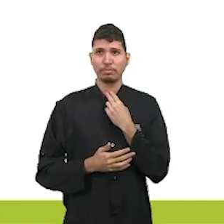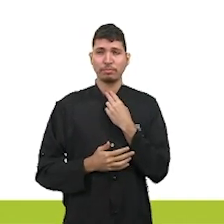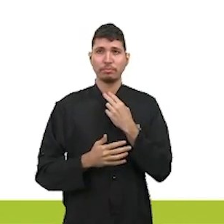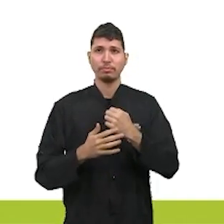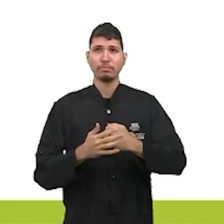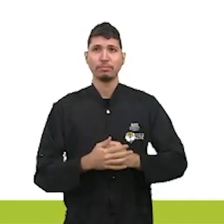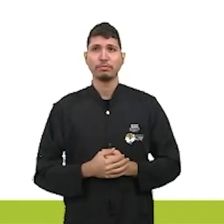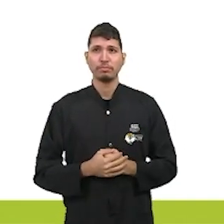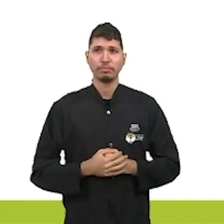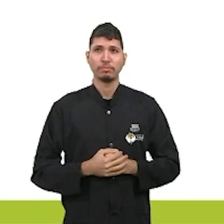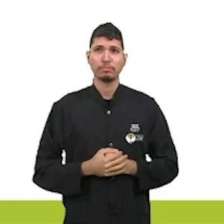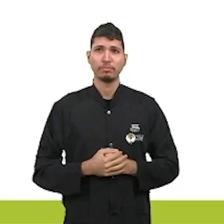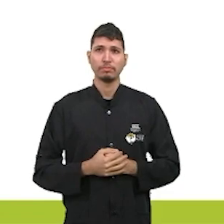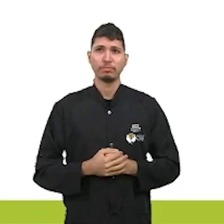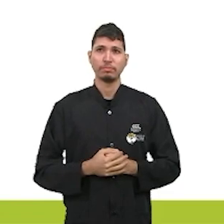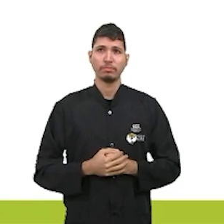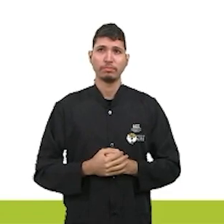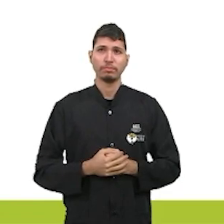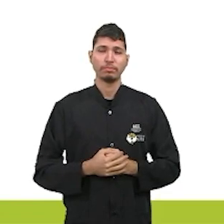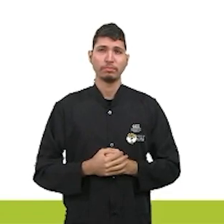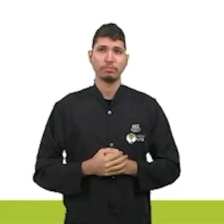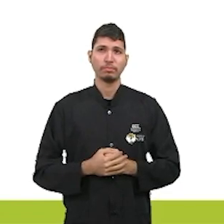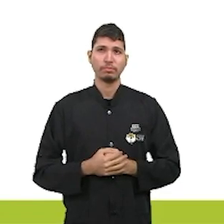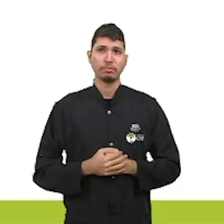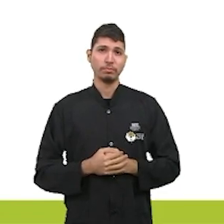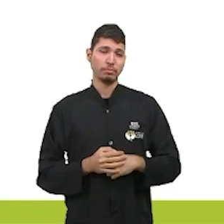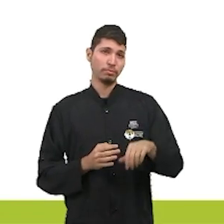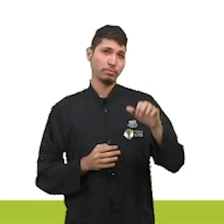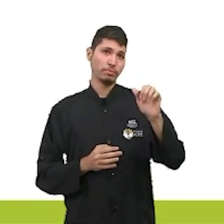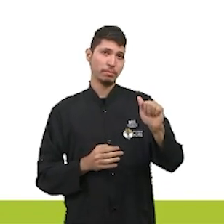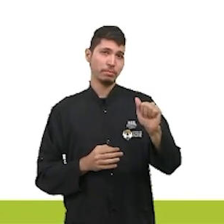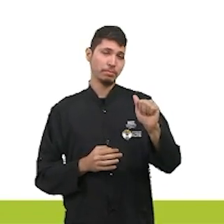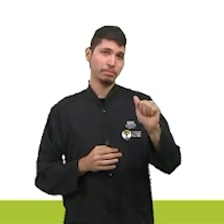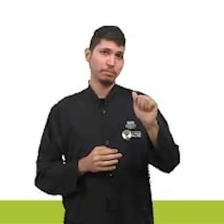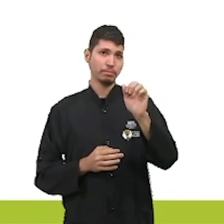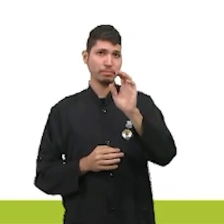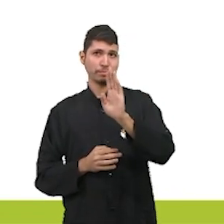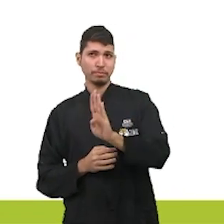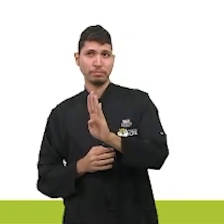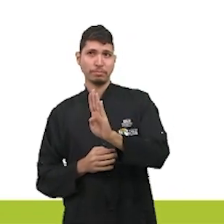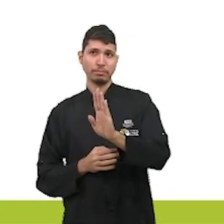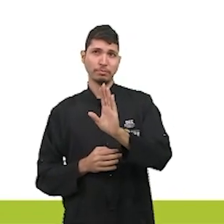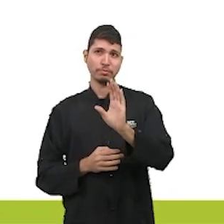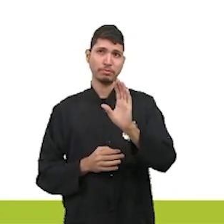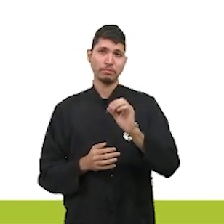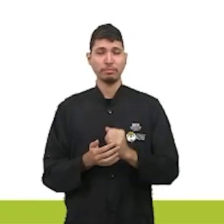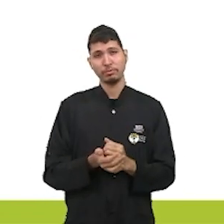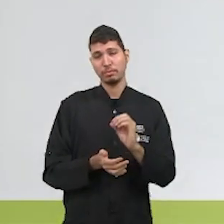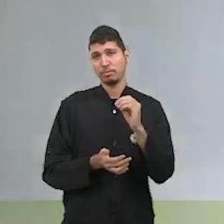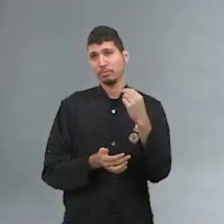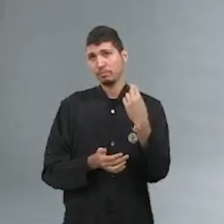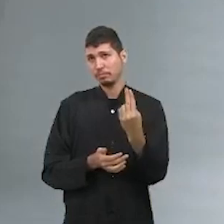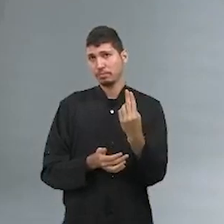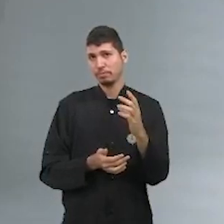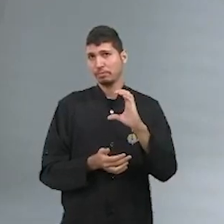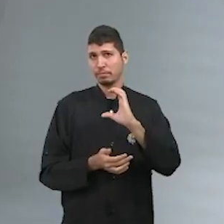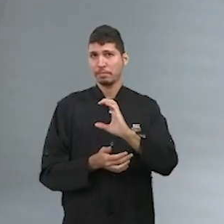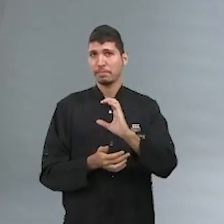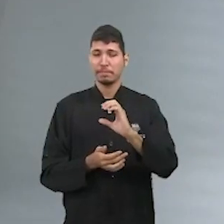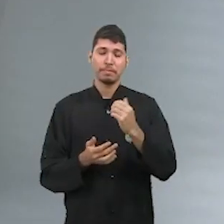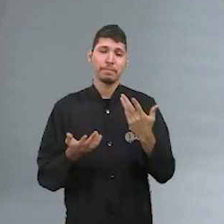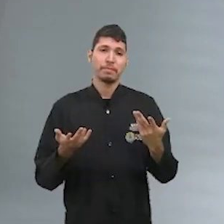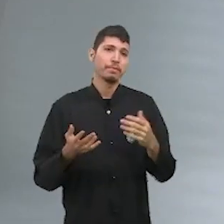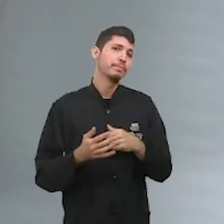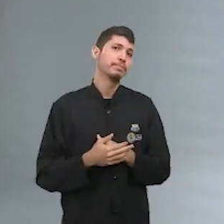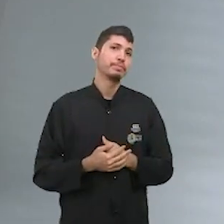não. Então, nós ficamos com duas alternativas, a B e a C. E aí, nessa parte também de circuitos elétricos, nós